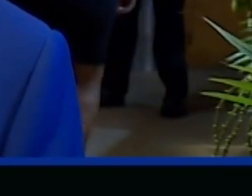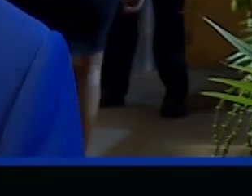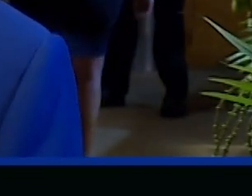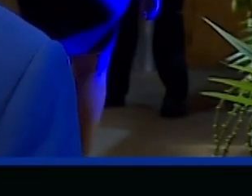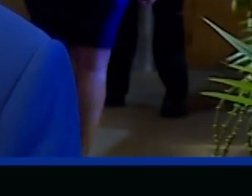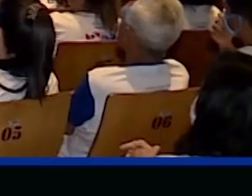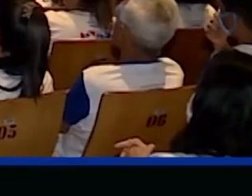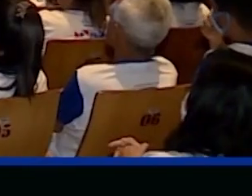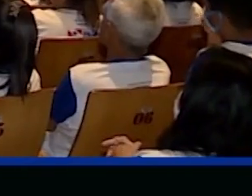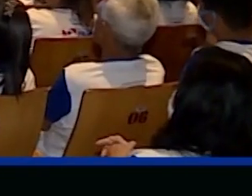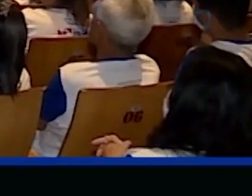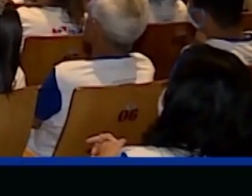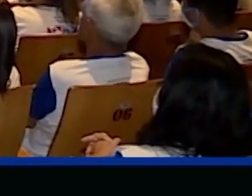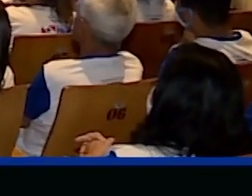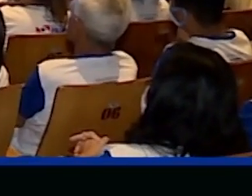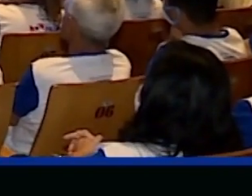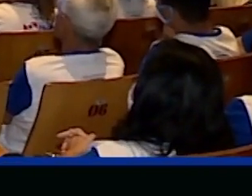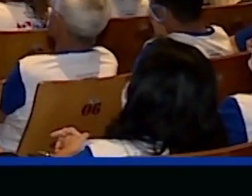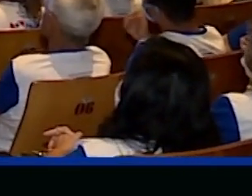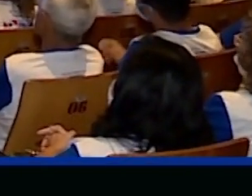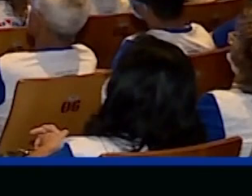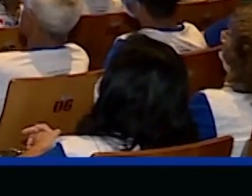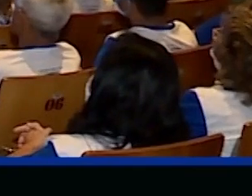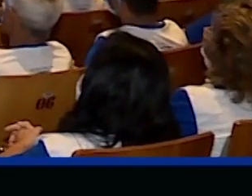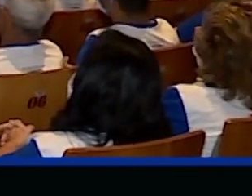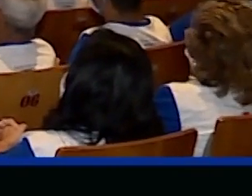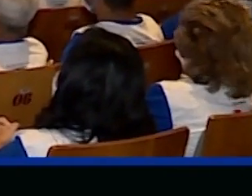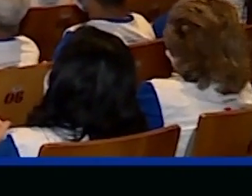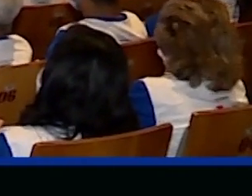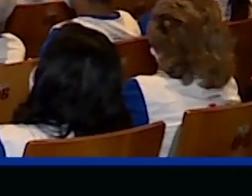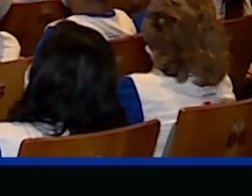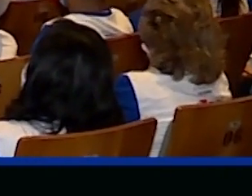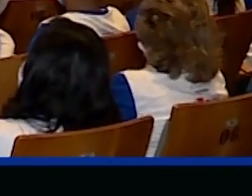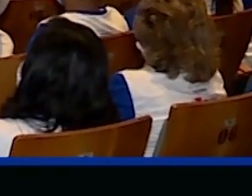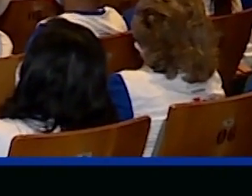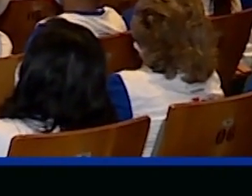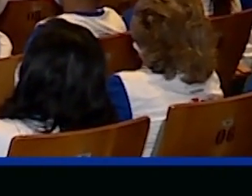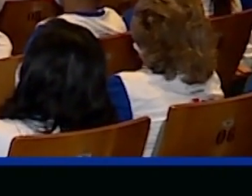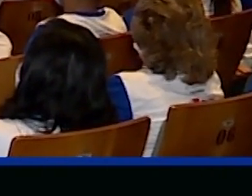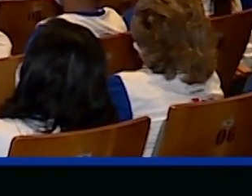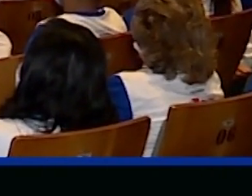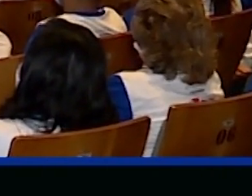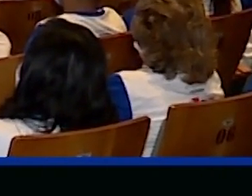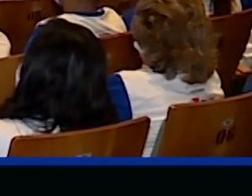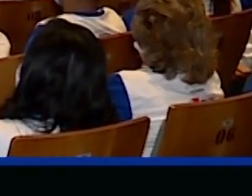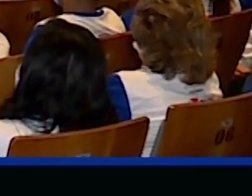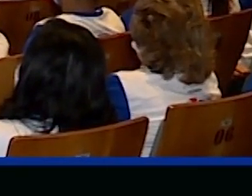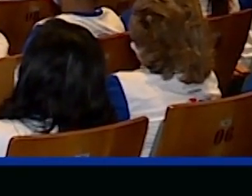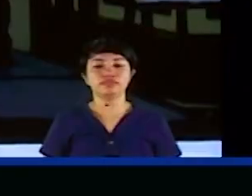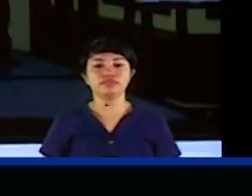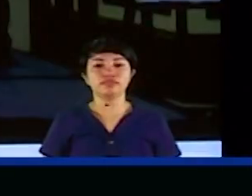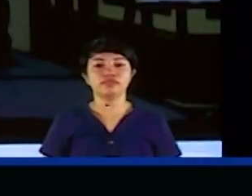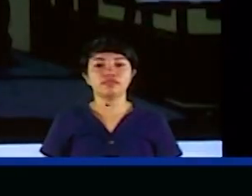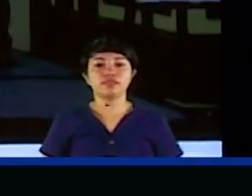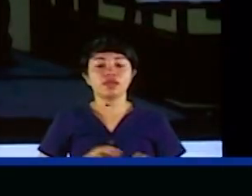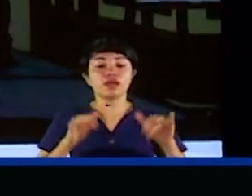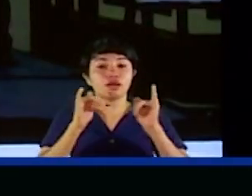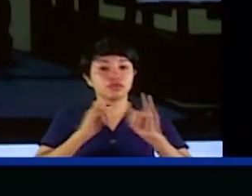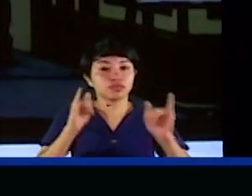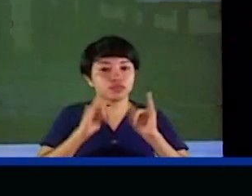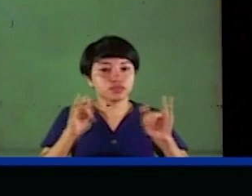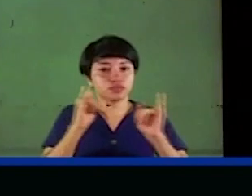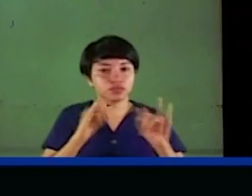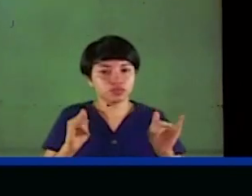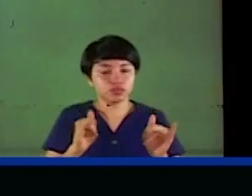sou o orçamento com o pagamento vão ficar muito mais ágil de pagamento mas principalmente ao Portal da Transparência aos